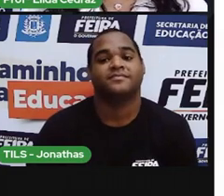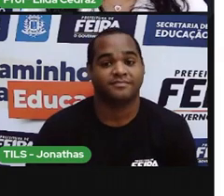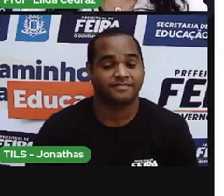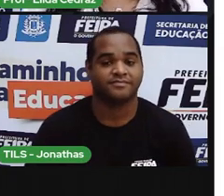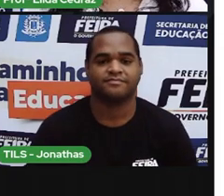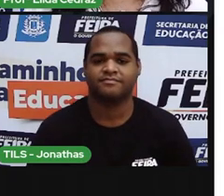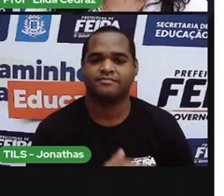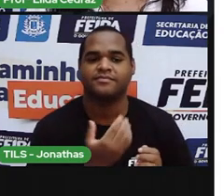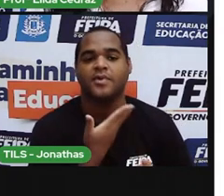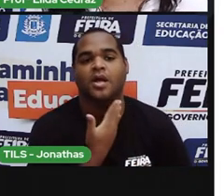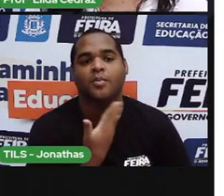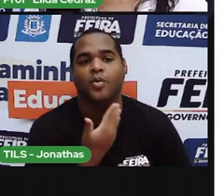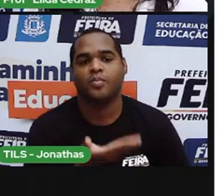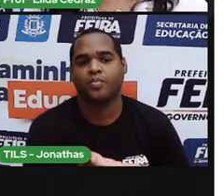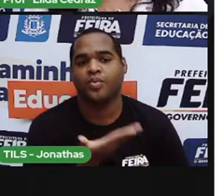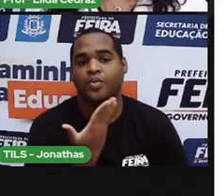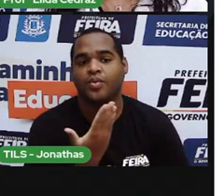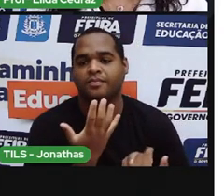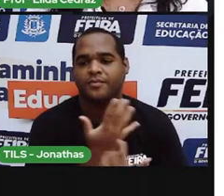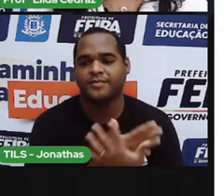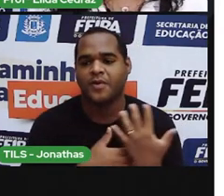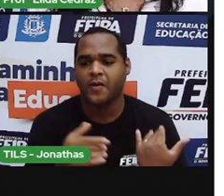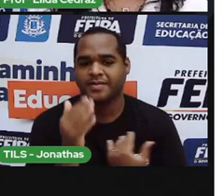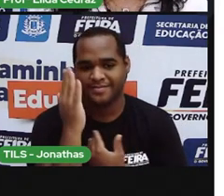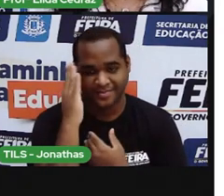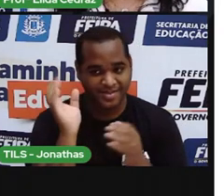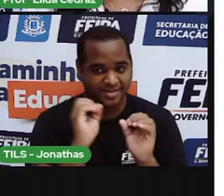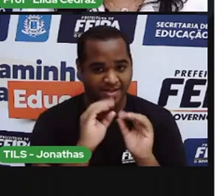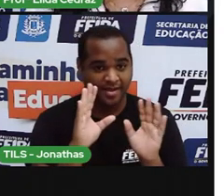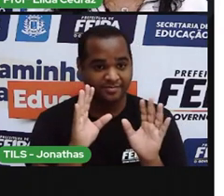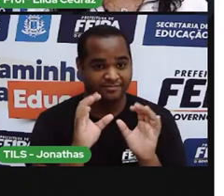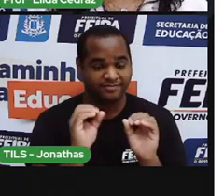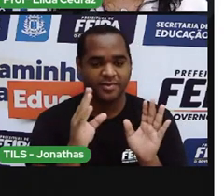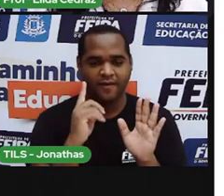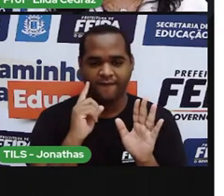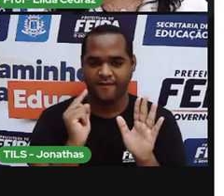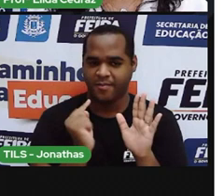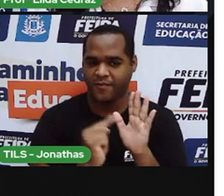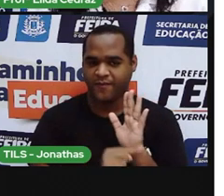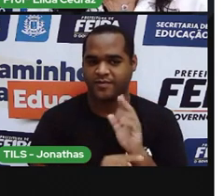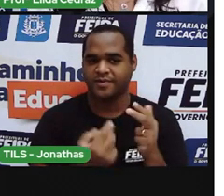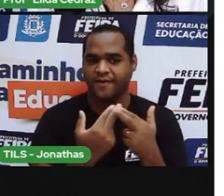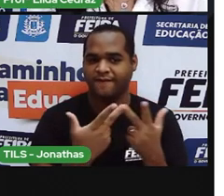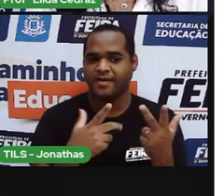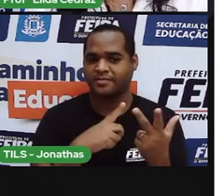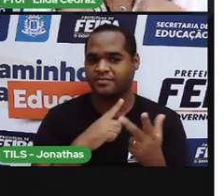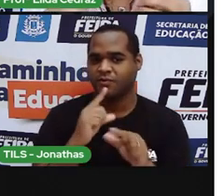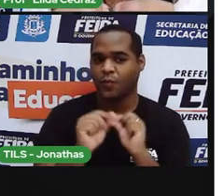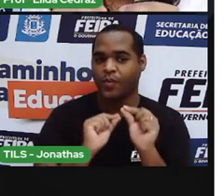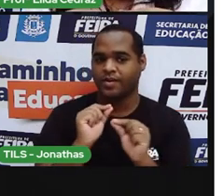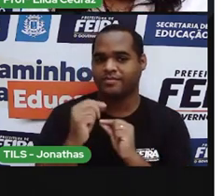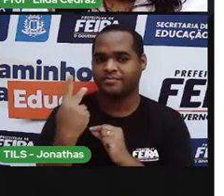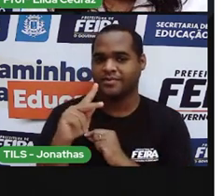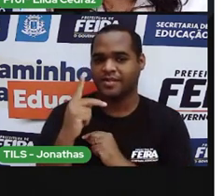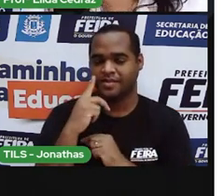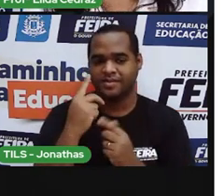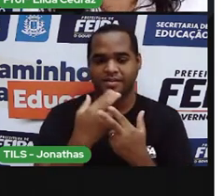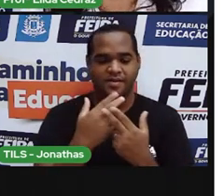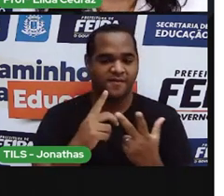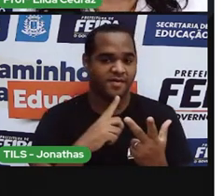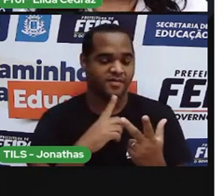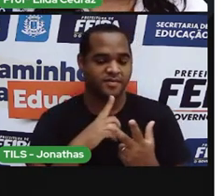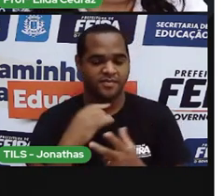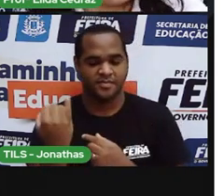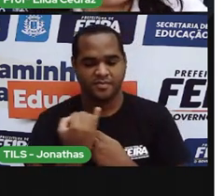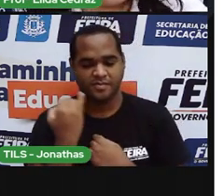Entendendo o som das letras. Isso aqui a gente vai ver com mais profundidade e com mais a